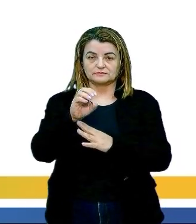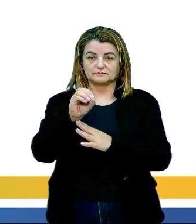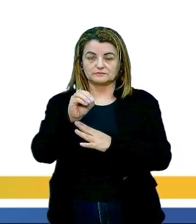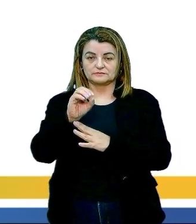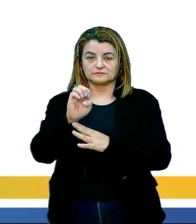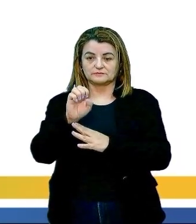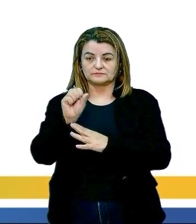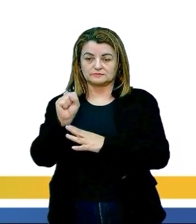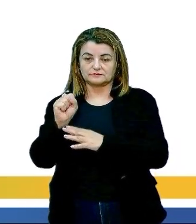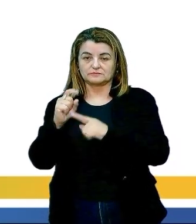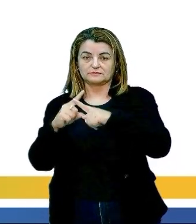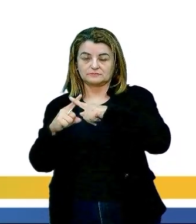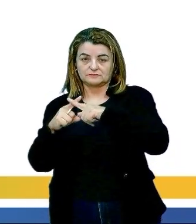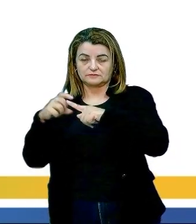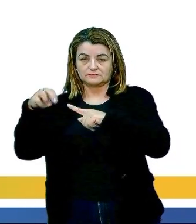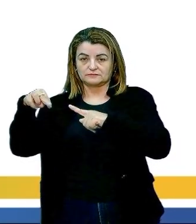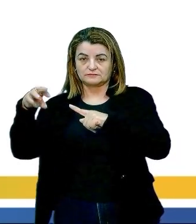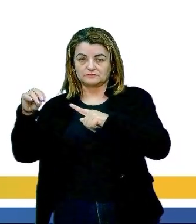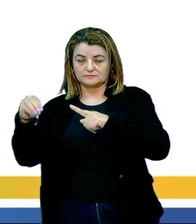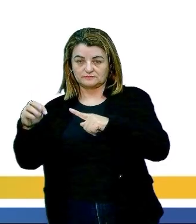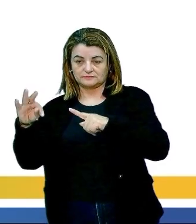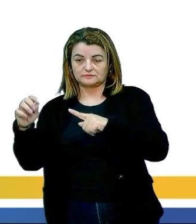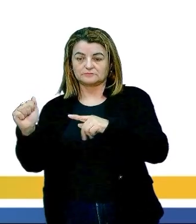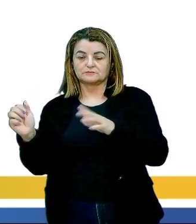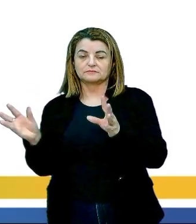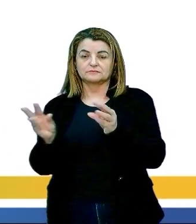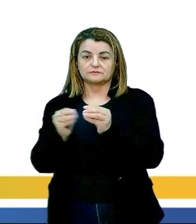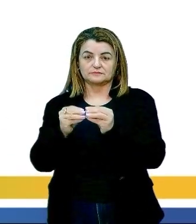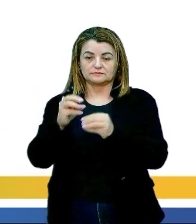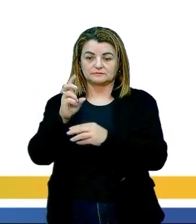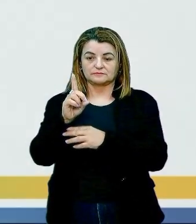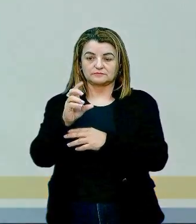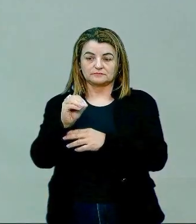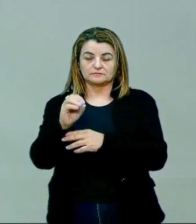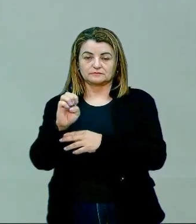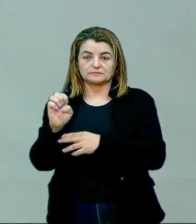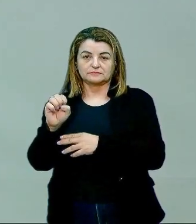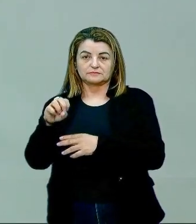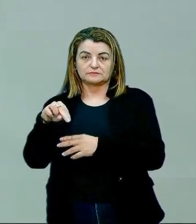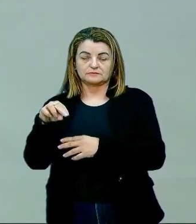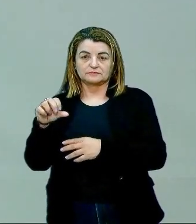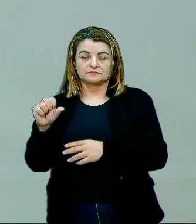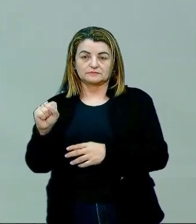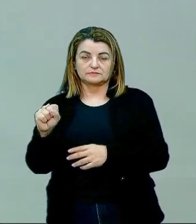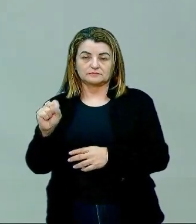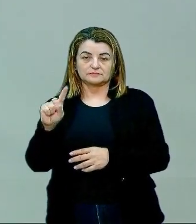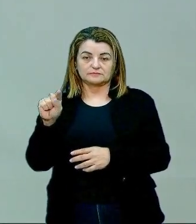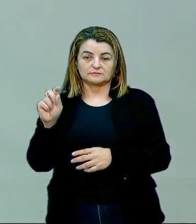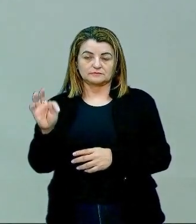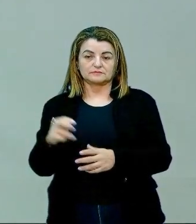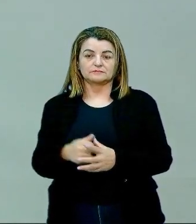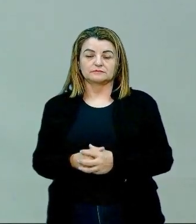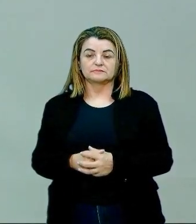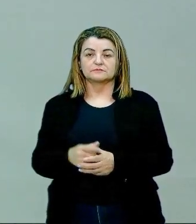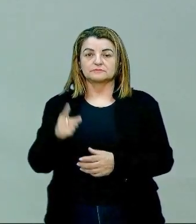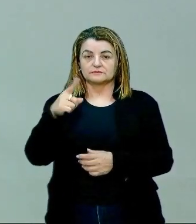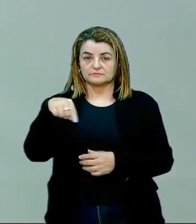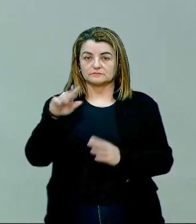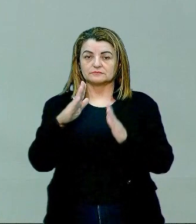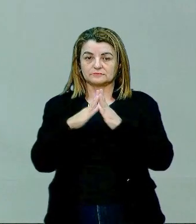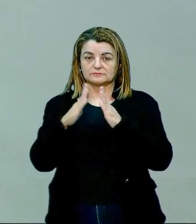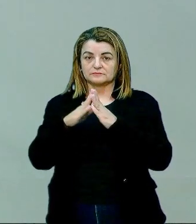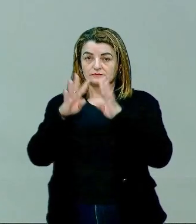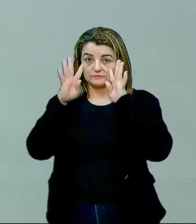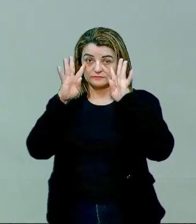singular, o does mais o not vai ficar doesn't, ok? E vocês em casa devem prestar